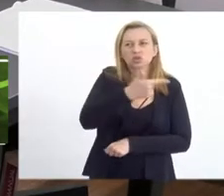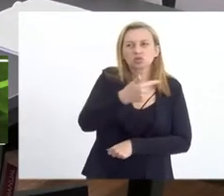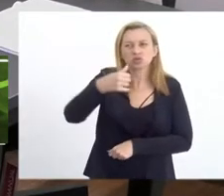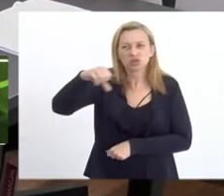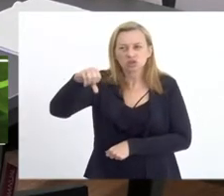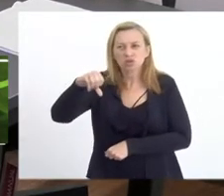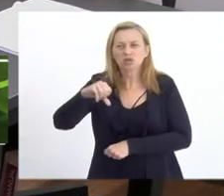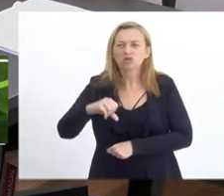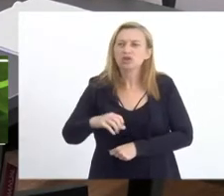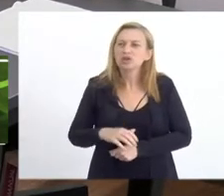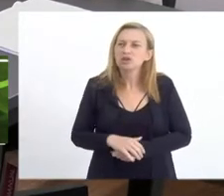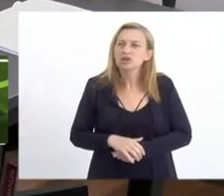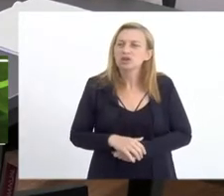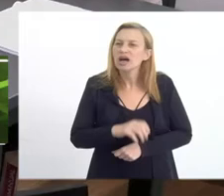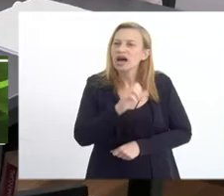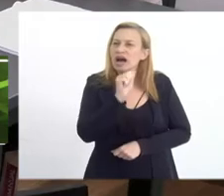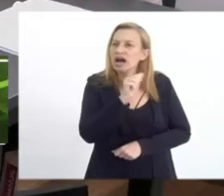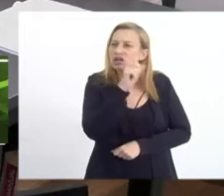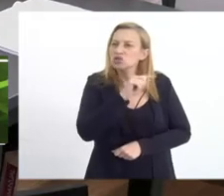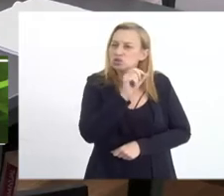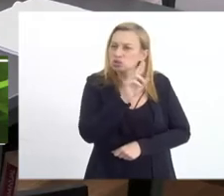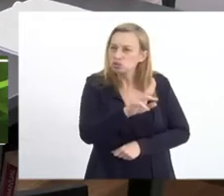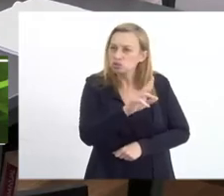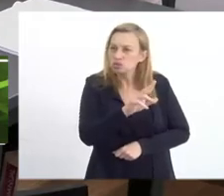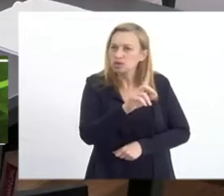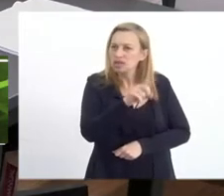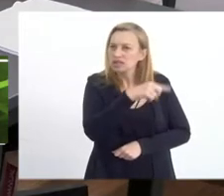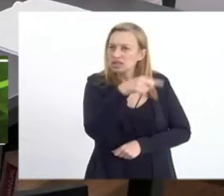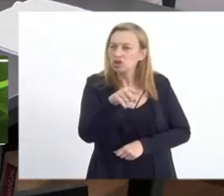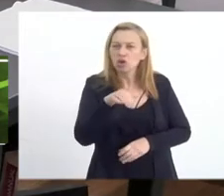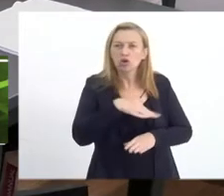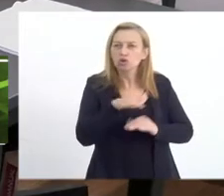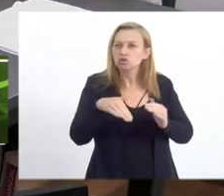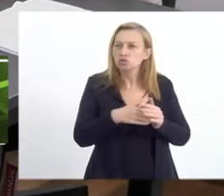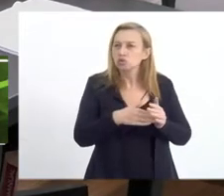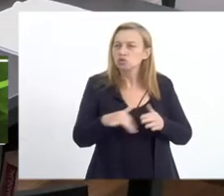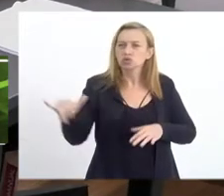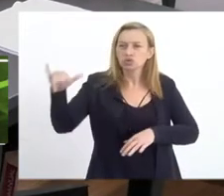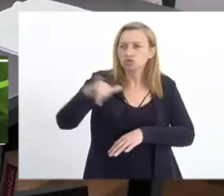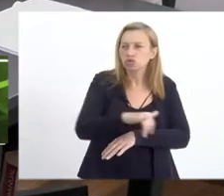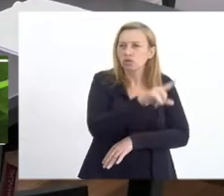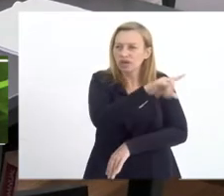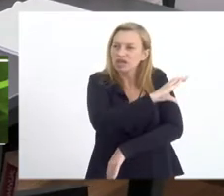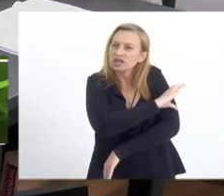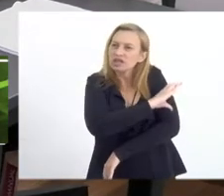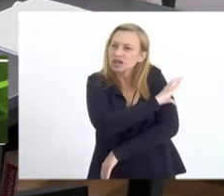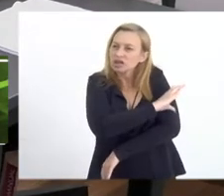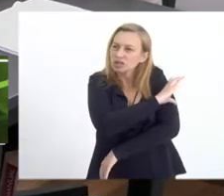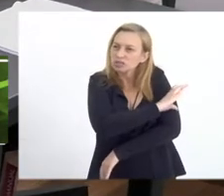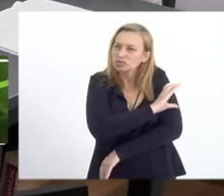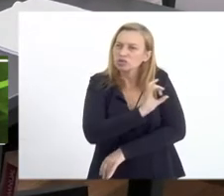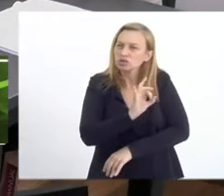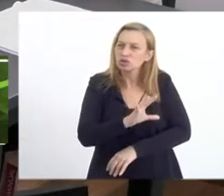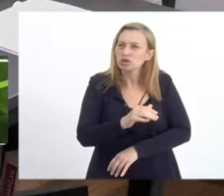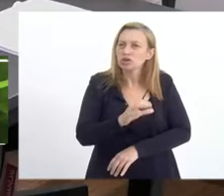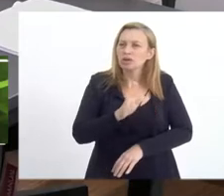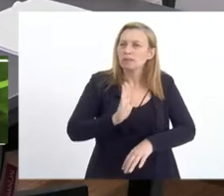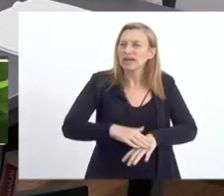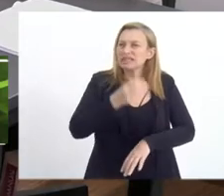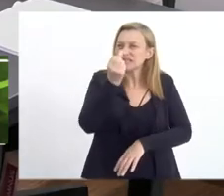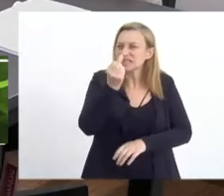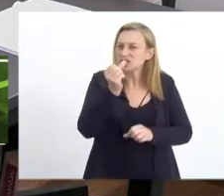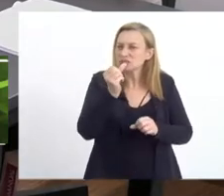2019, a Azul cancelou todos os voos dela aqui em Campos dos Goytacazes, tá? Ficamos em operação aproximadamente mais de 6 meses.